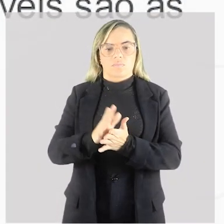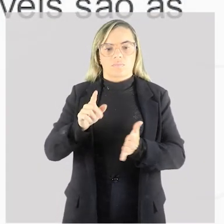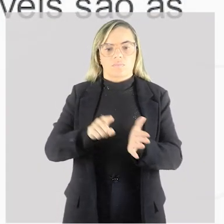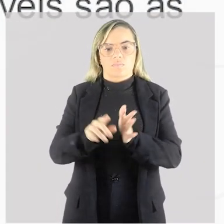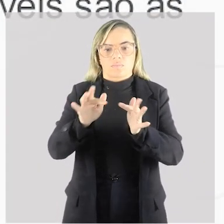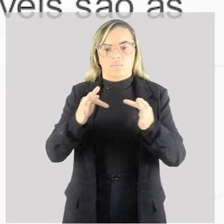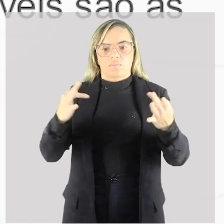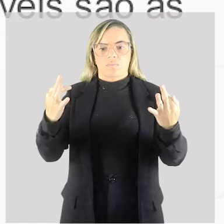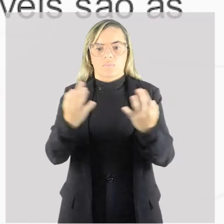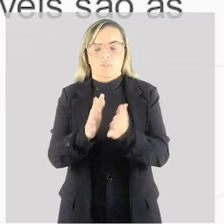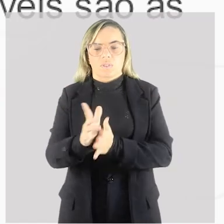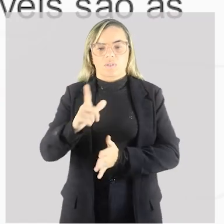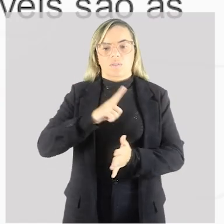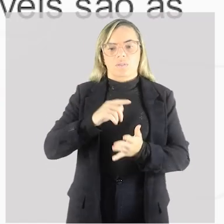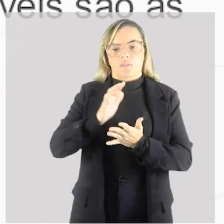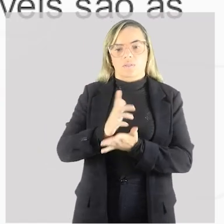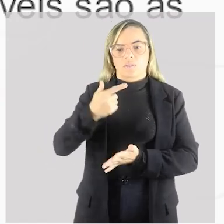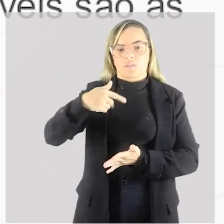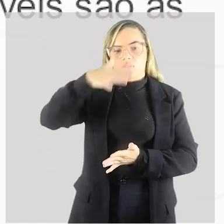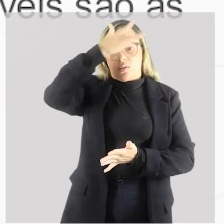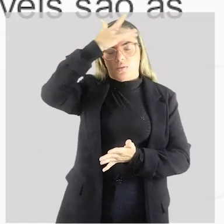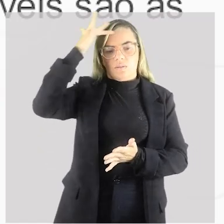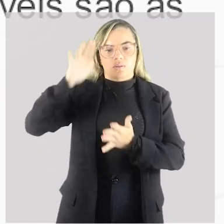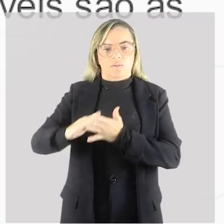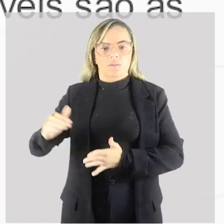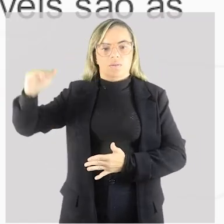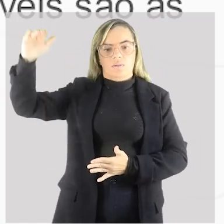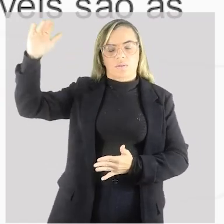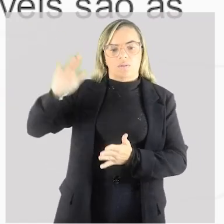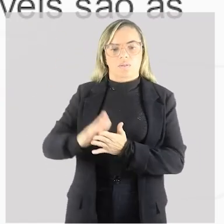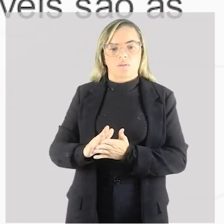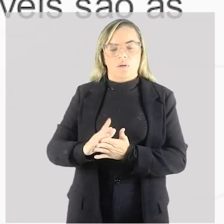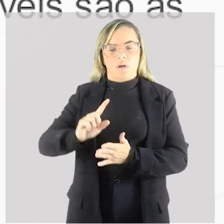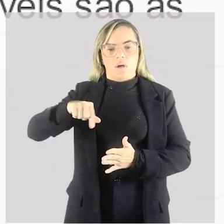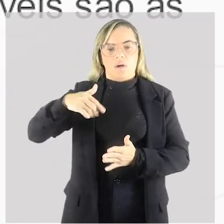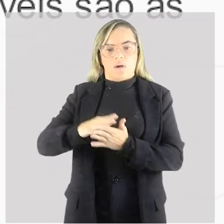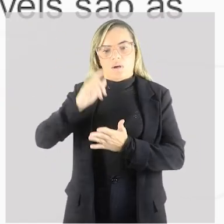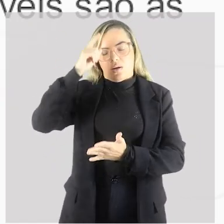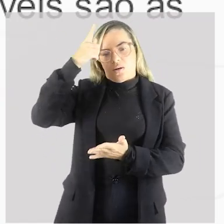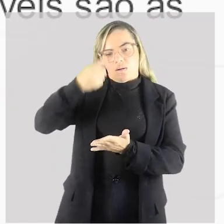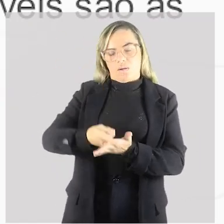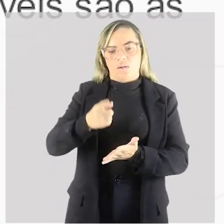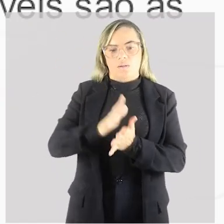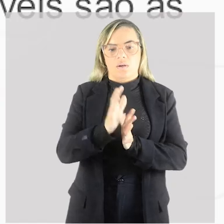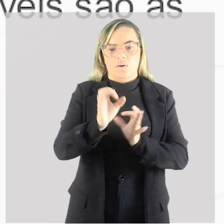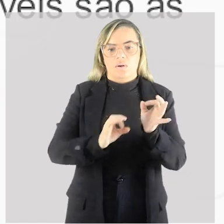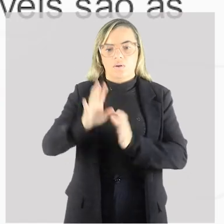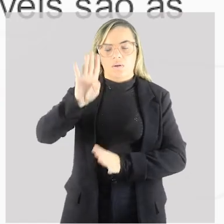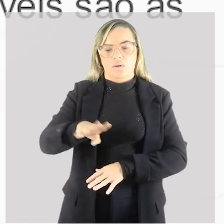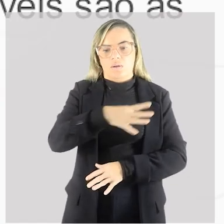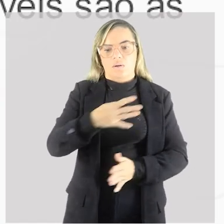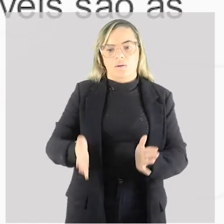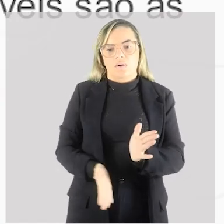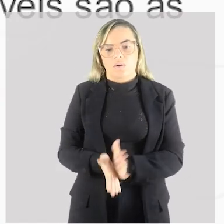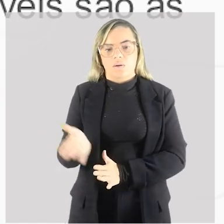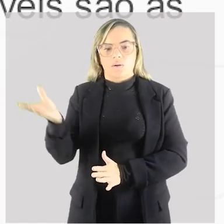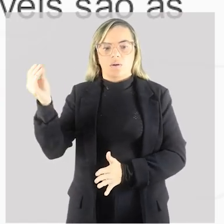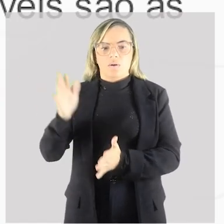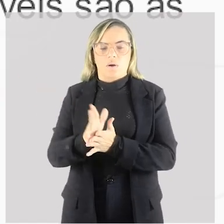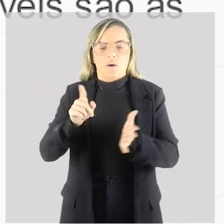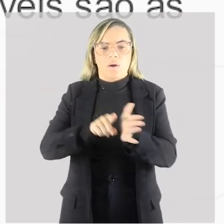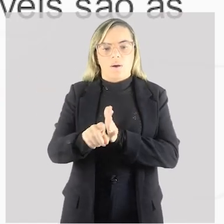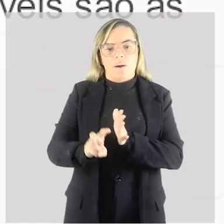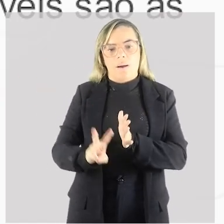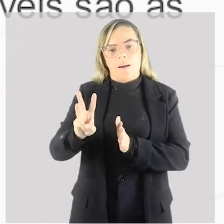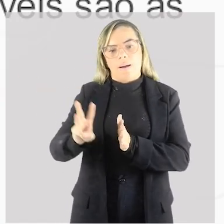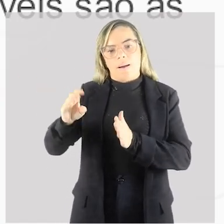Uma família composta por 7 pessoas adultas, após decidir o itinerário de sua viagem, consultou o site